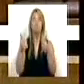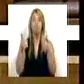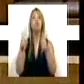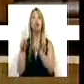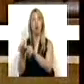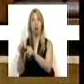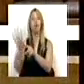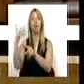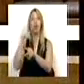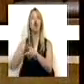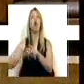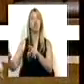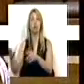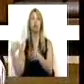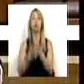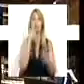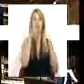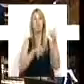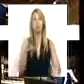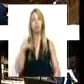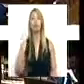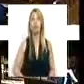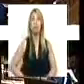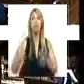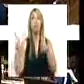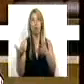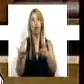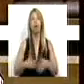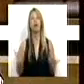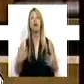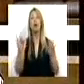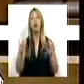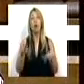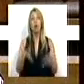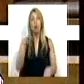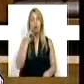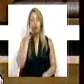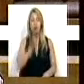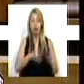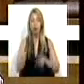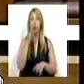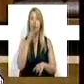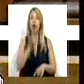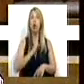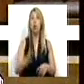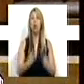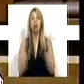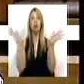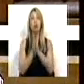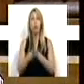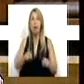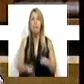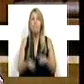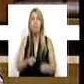oposição. E agora, em conclusão, senhoras e senhores deputados, contra todas as